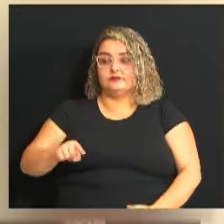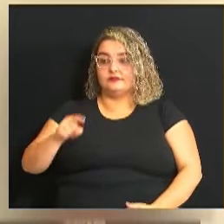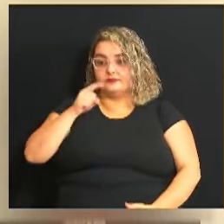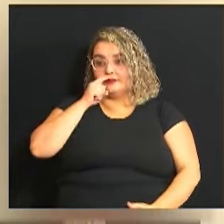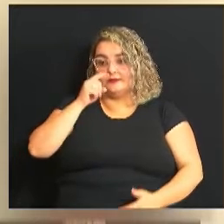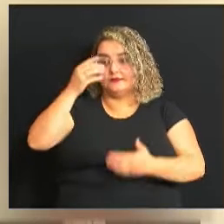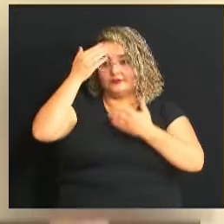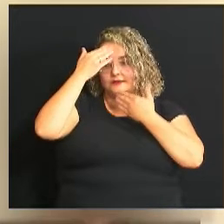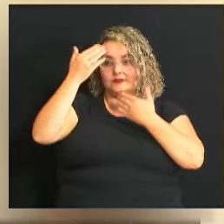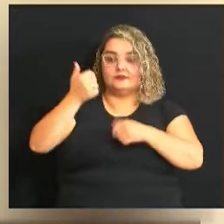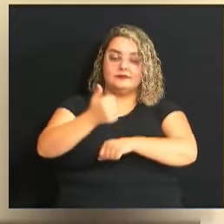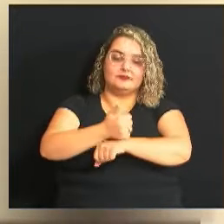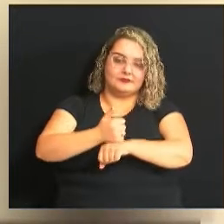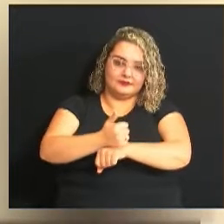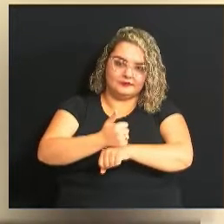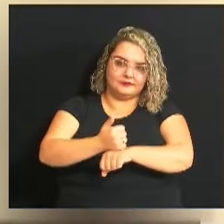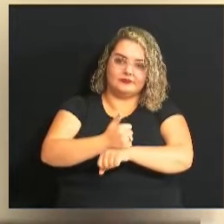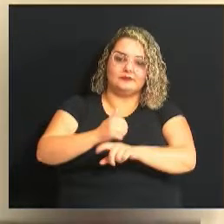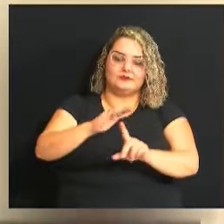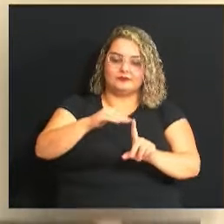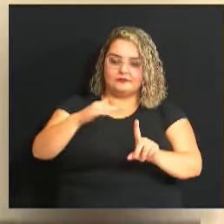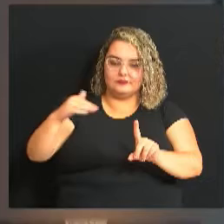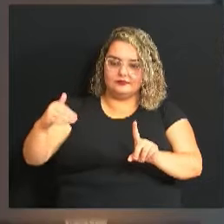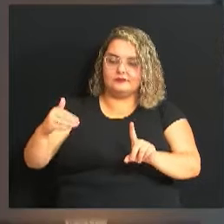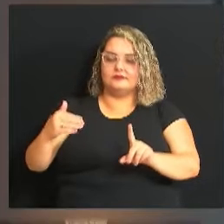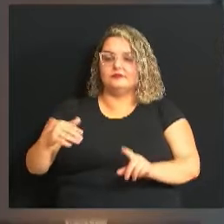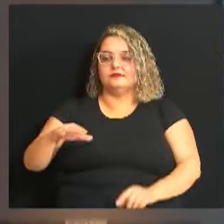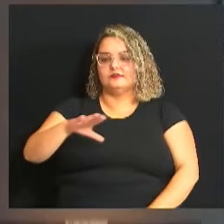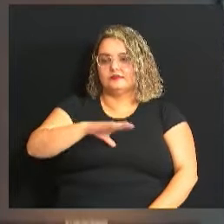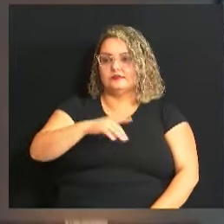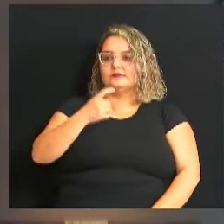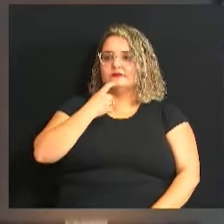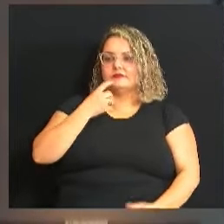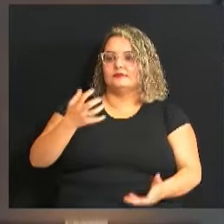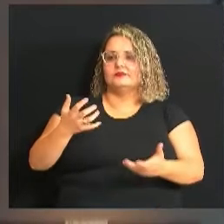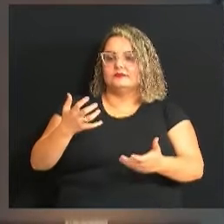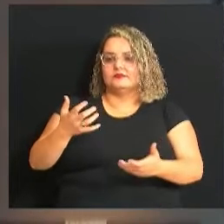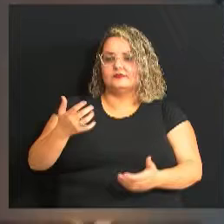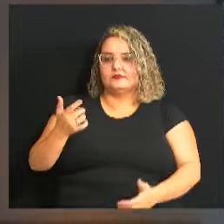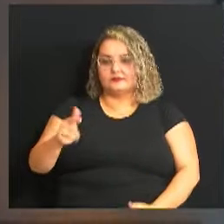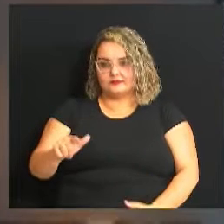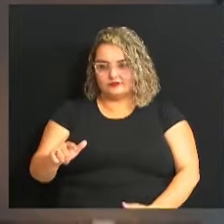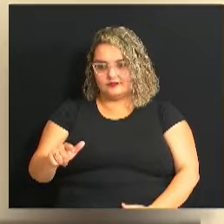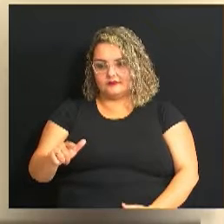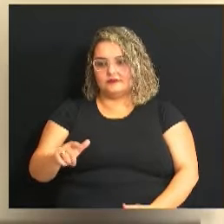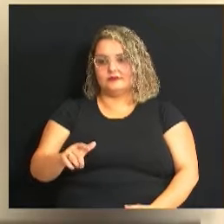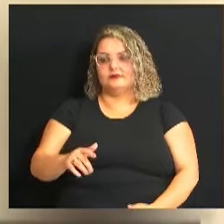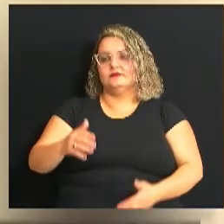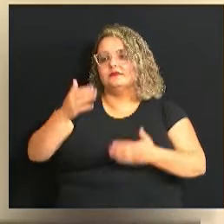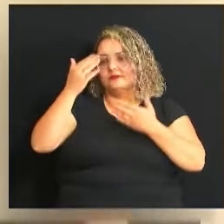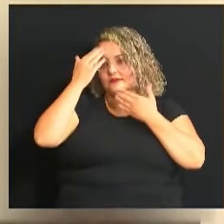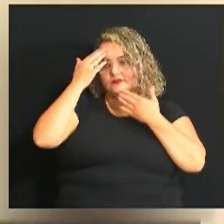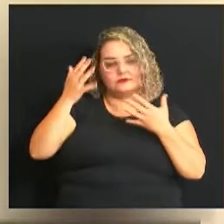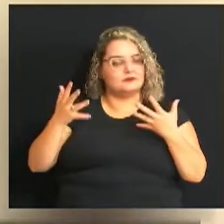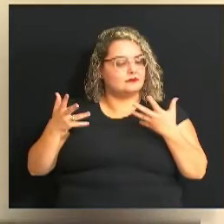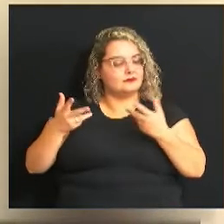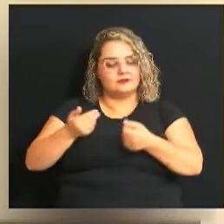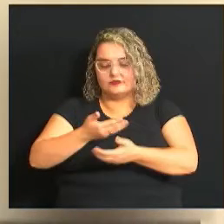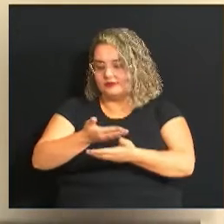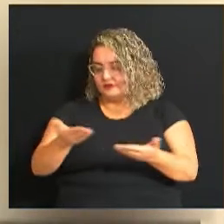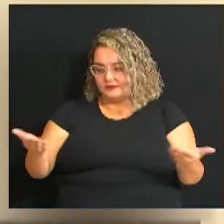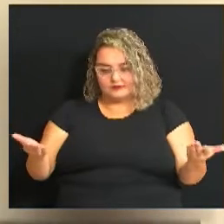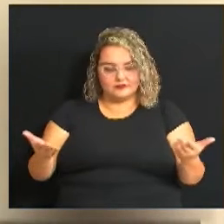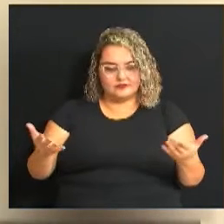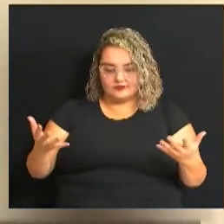aos profissionais que se destacam na cidade. Eu quero aqui, mais uma vez, agradecer a todos vocês